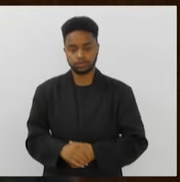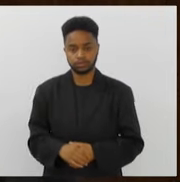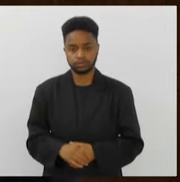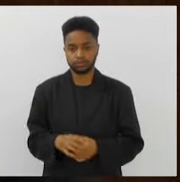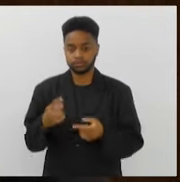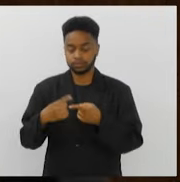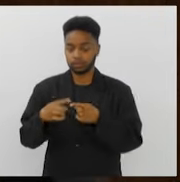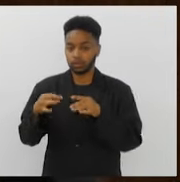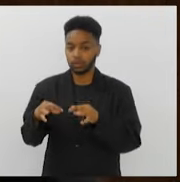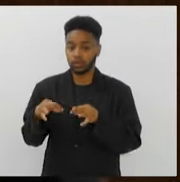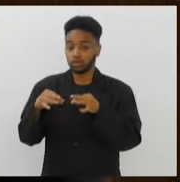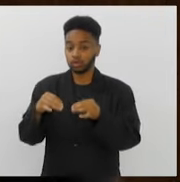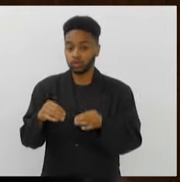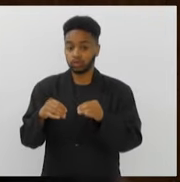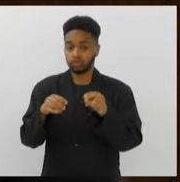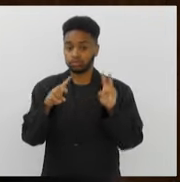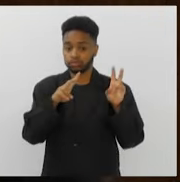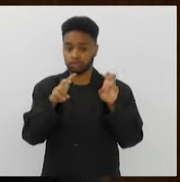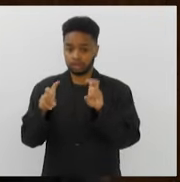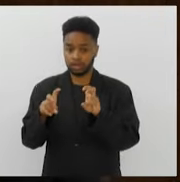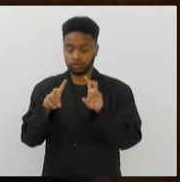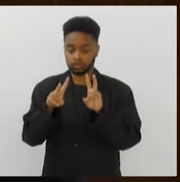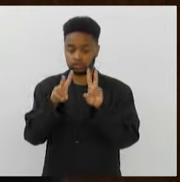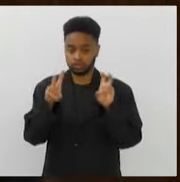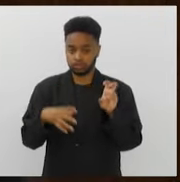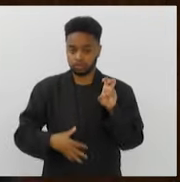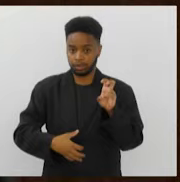Todas as previsões legais de aborto